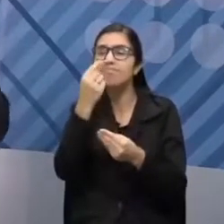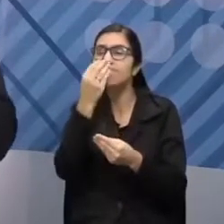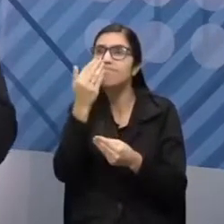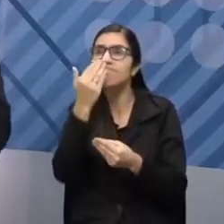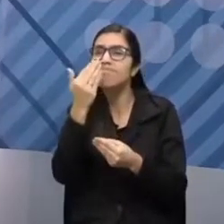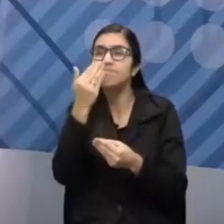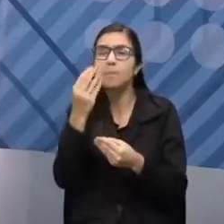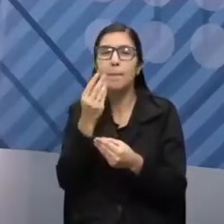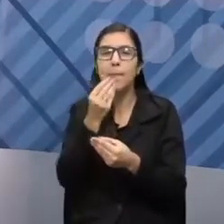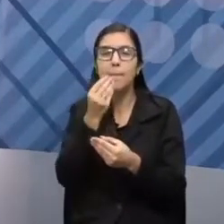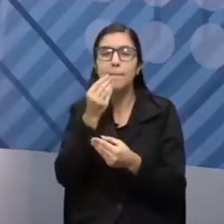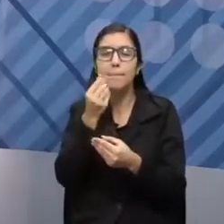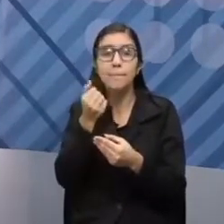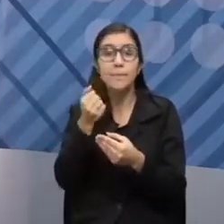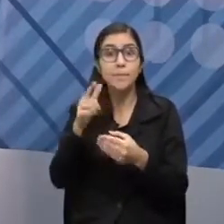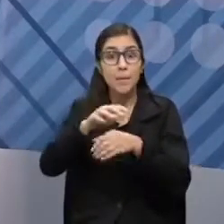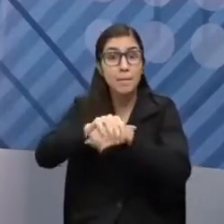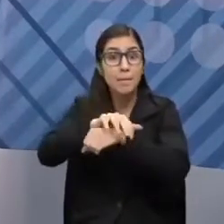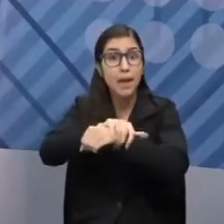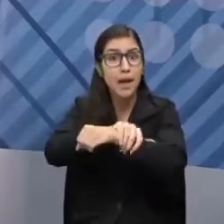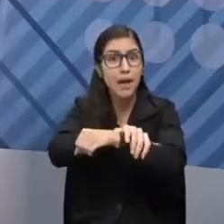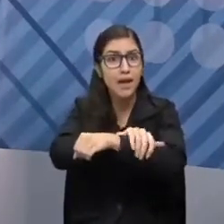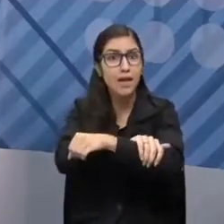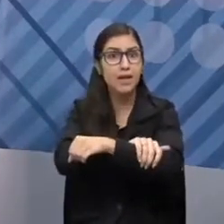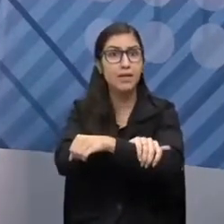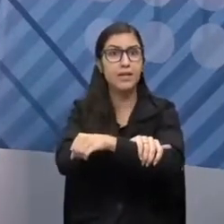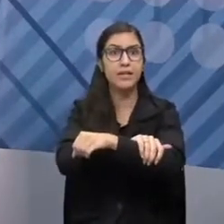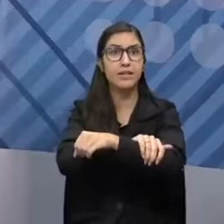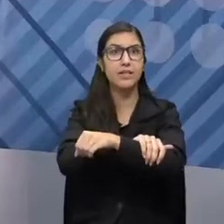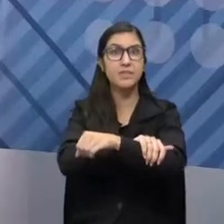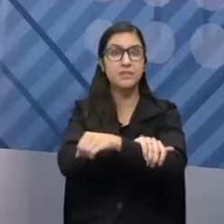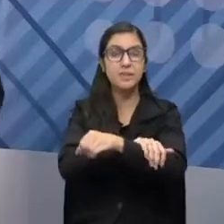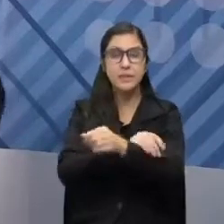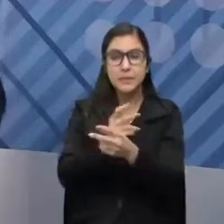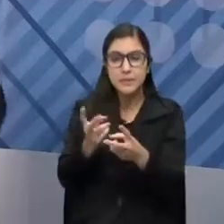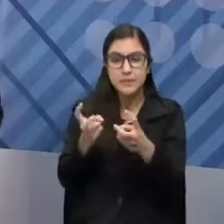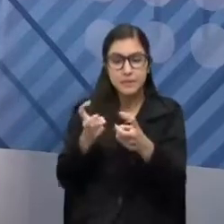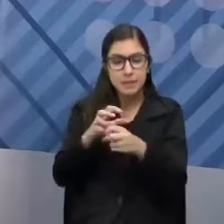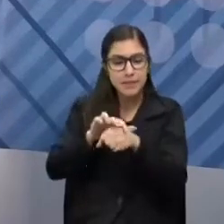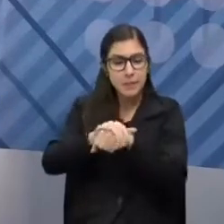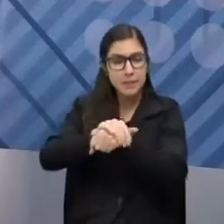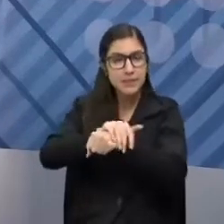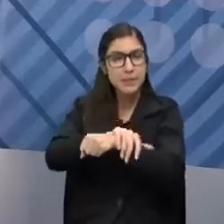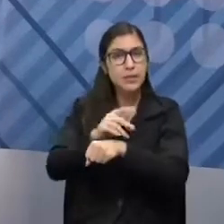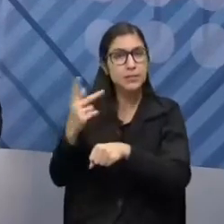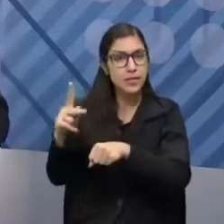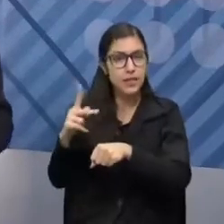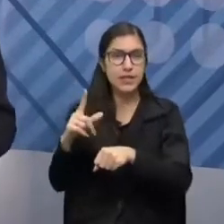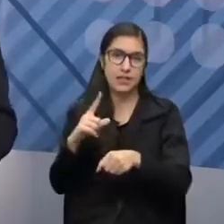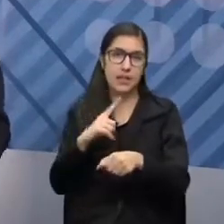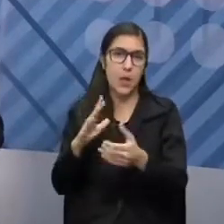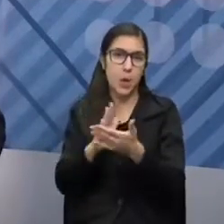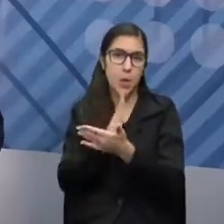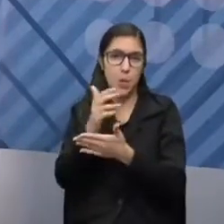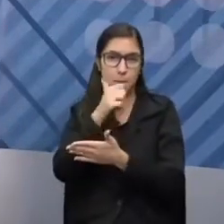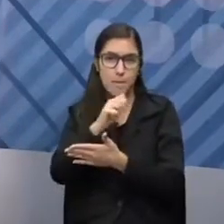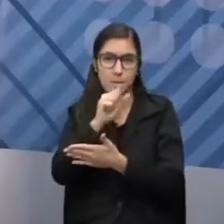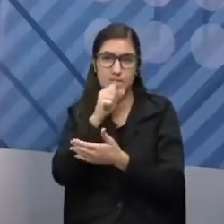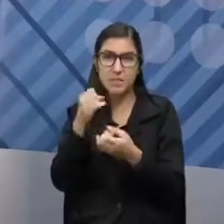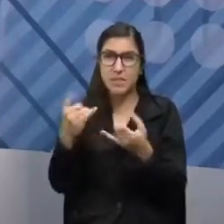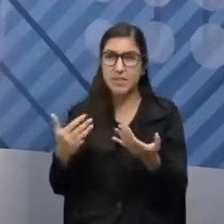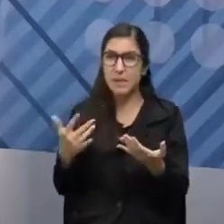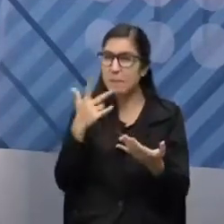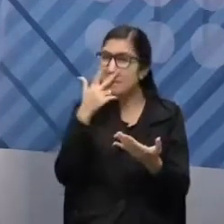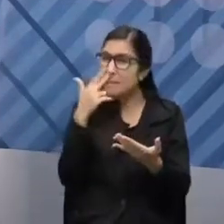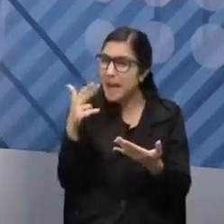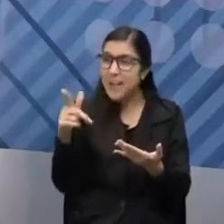ele é gustativo, ele é tátil, ele é a percepção tátil dele, inclusive tem mães que mencionam,